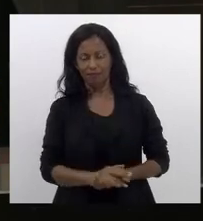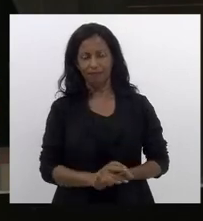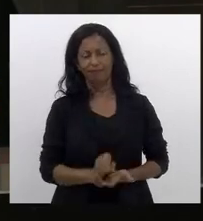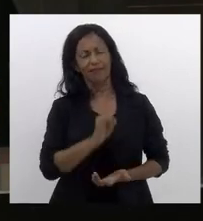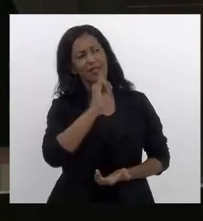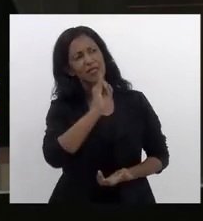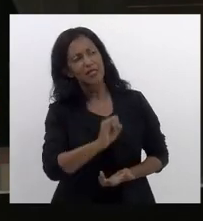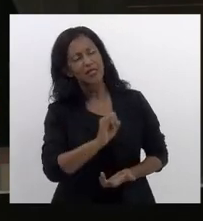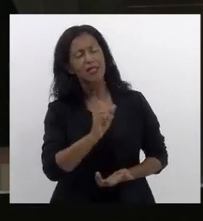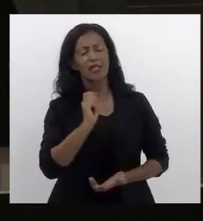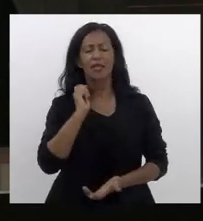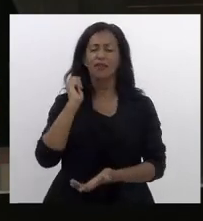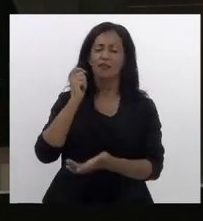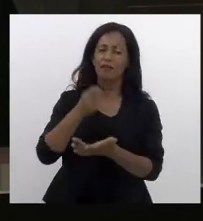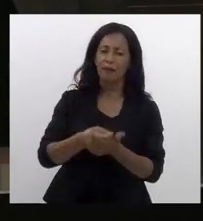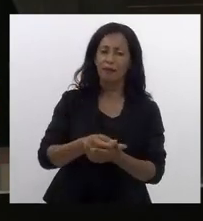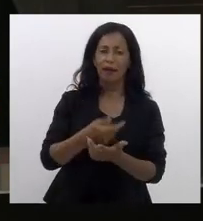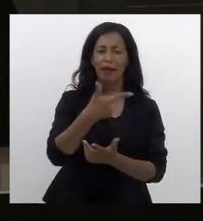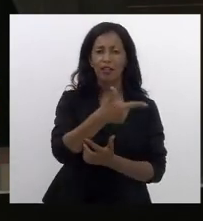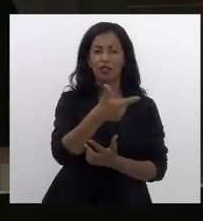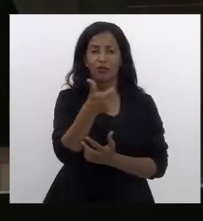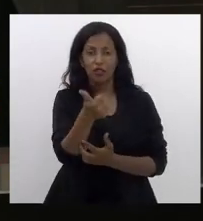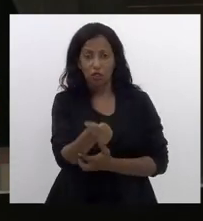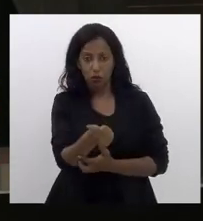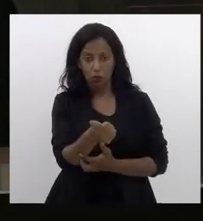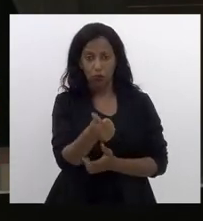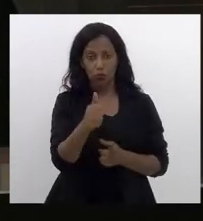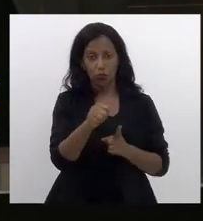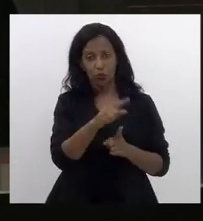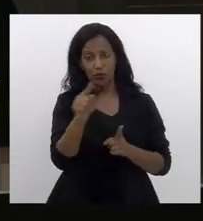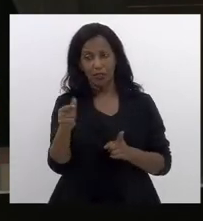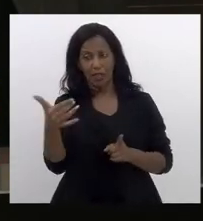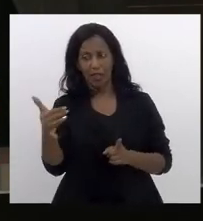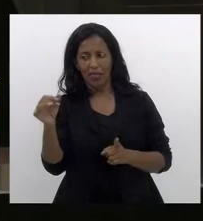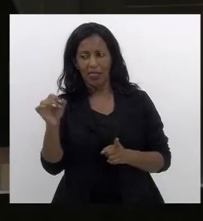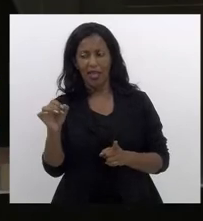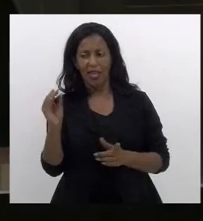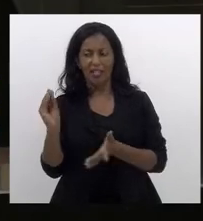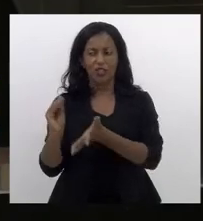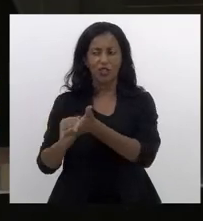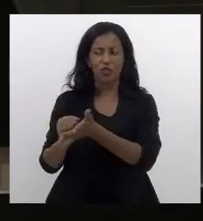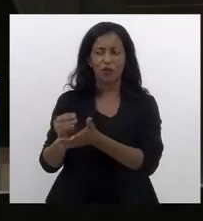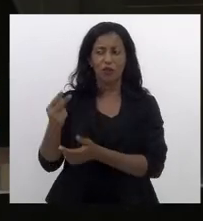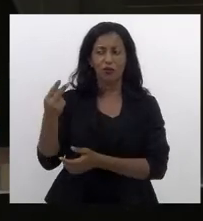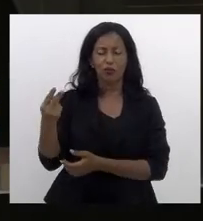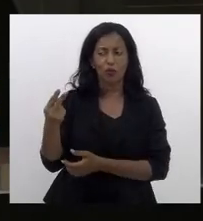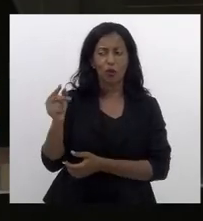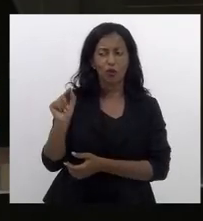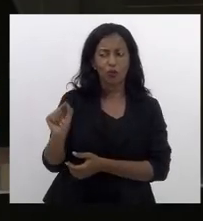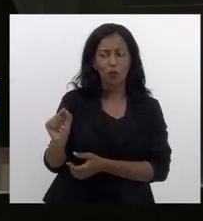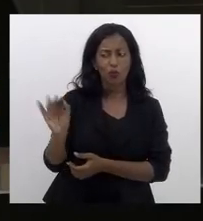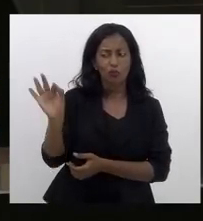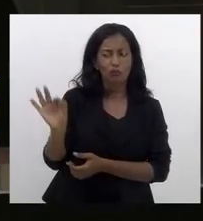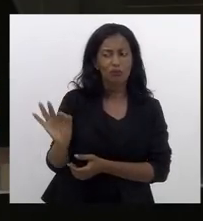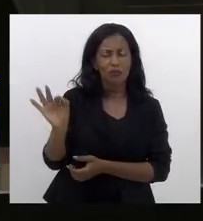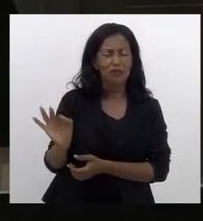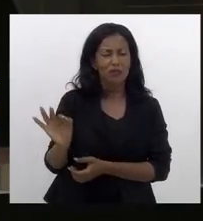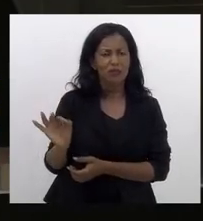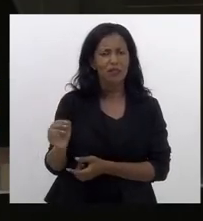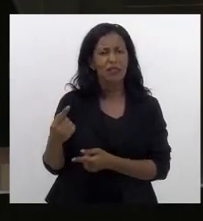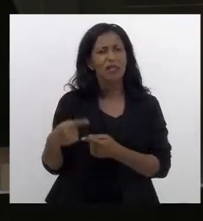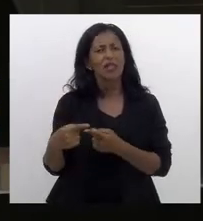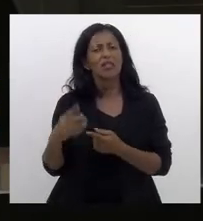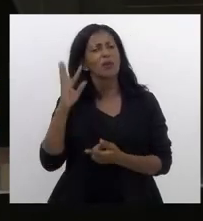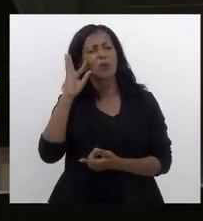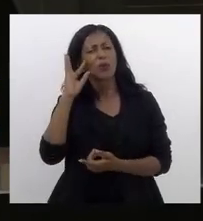pagar a de 21, que é 10, só faltam 2 pontos percentuais. Então, por que não resolver